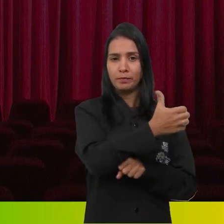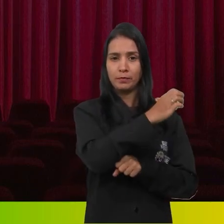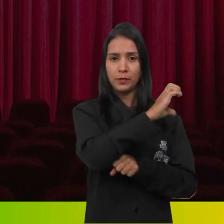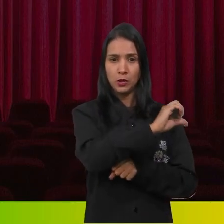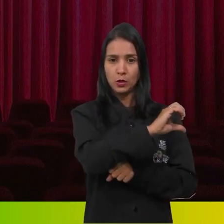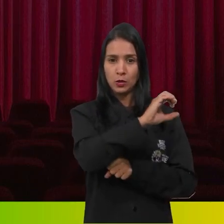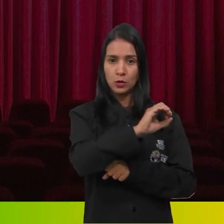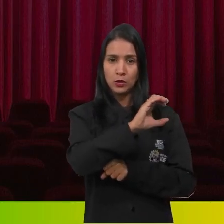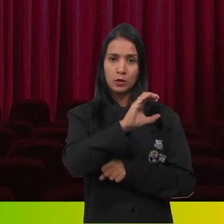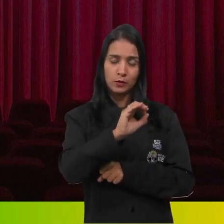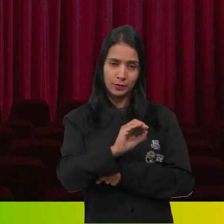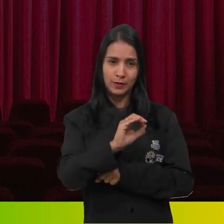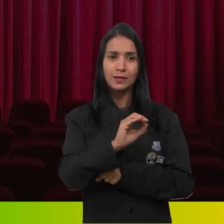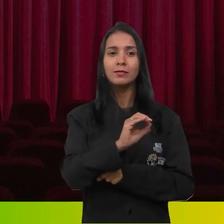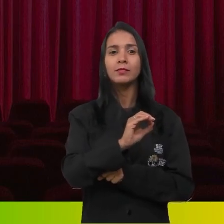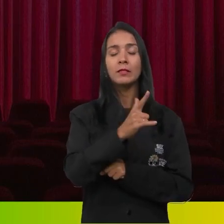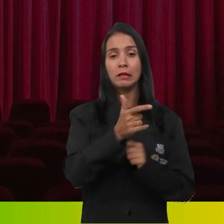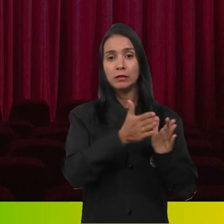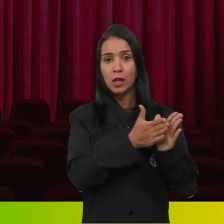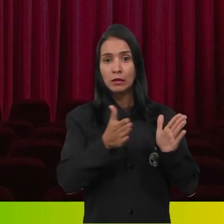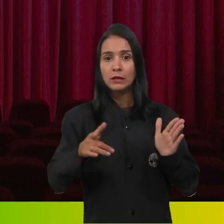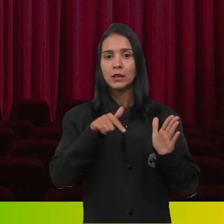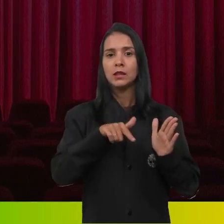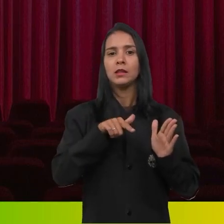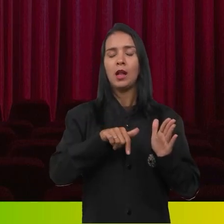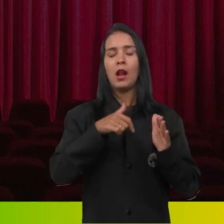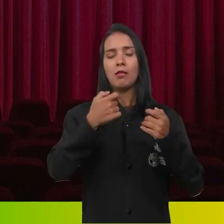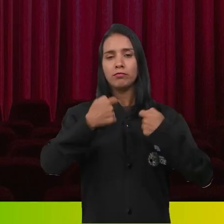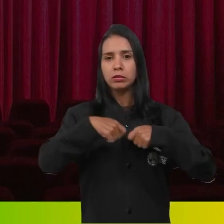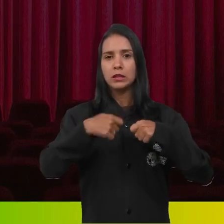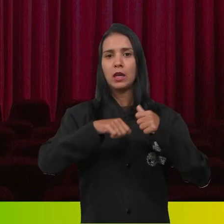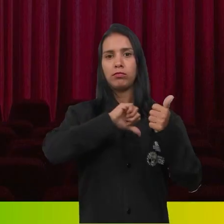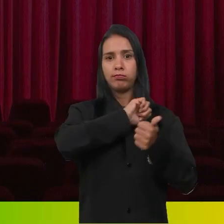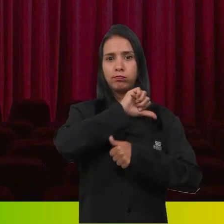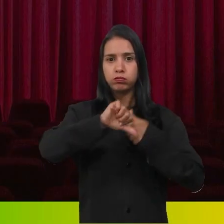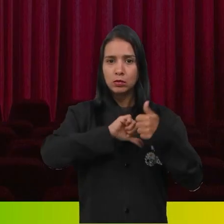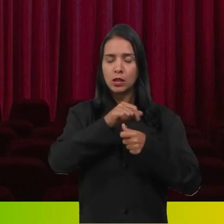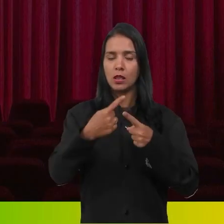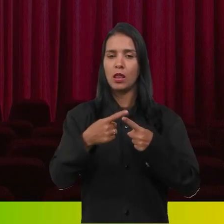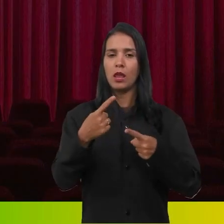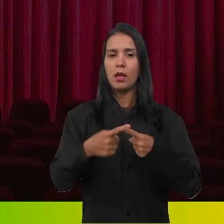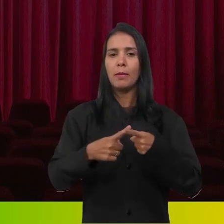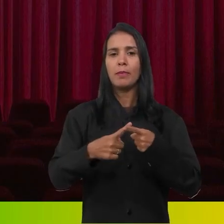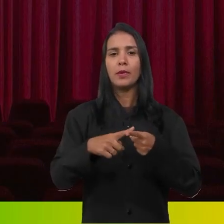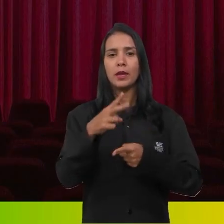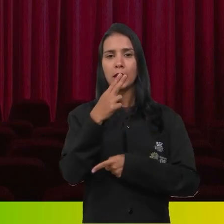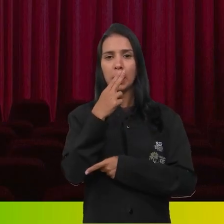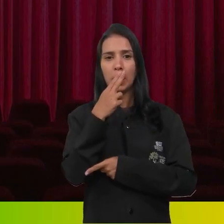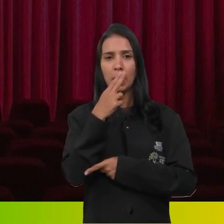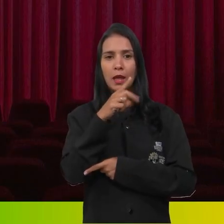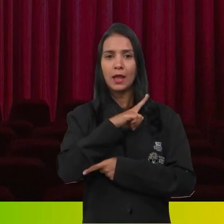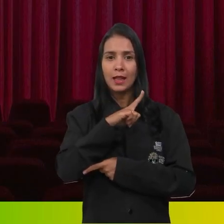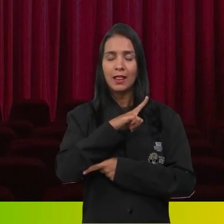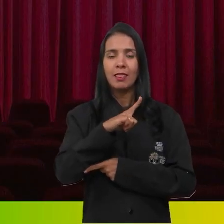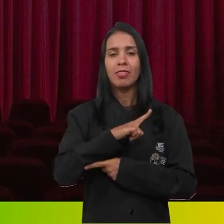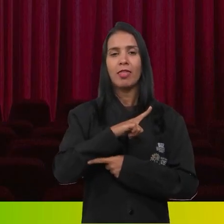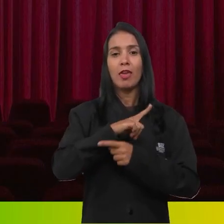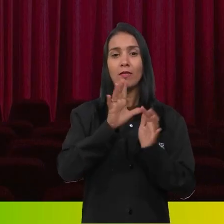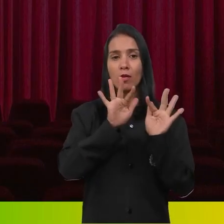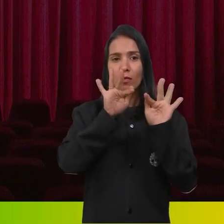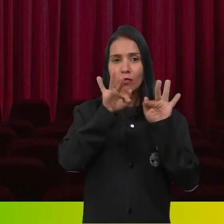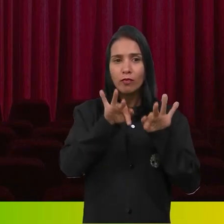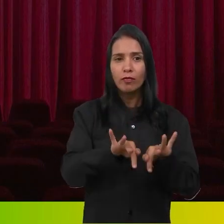cinema brasileiro enfrentava aí um período de reestruturação após a crise causada pelo fim da Embrafilme.